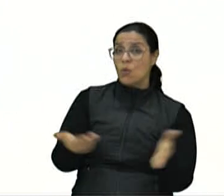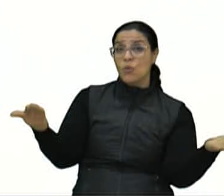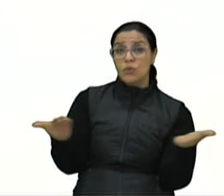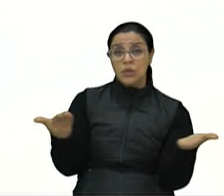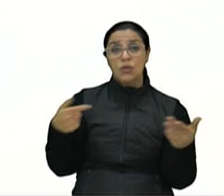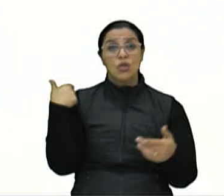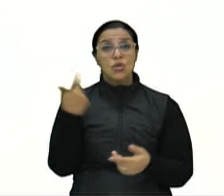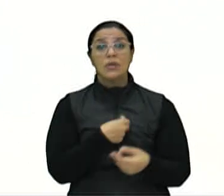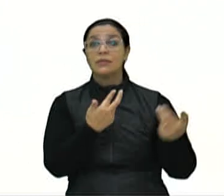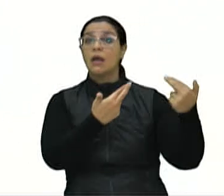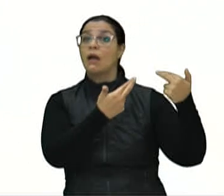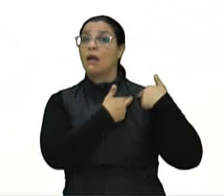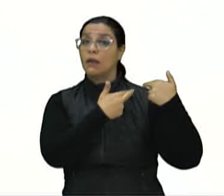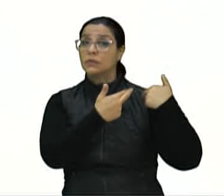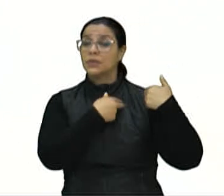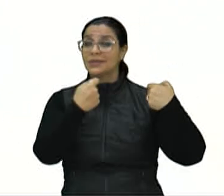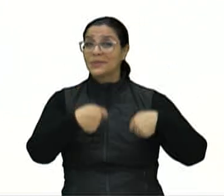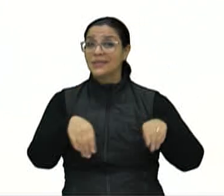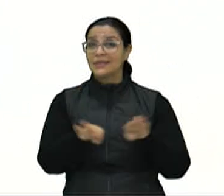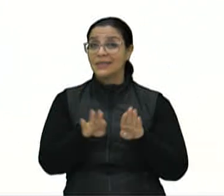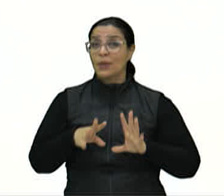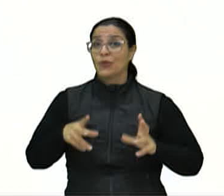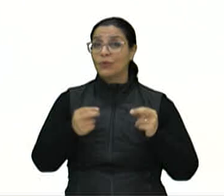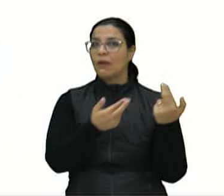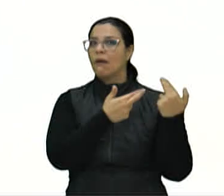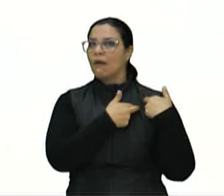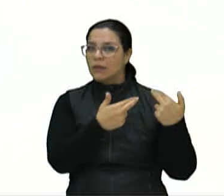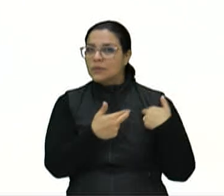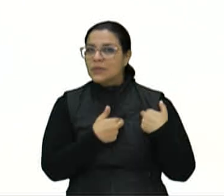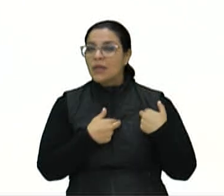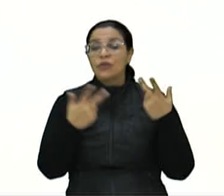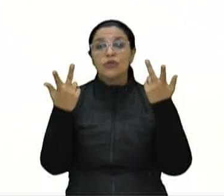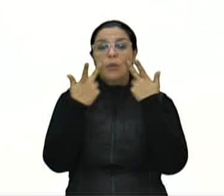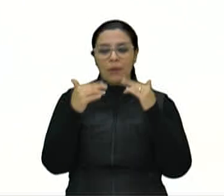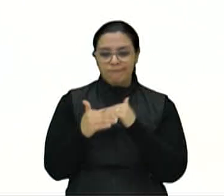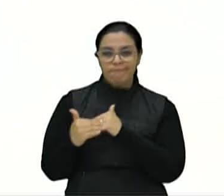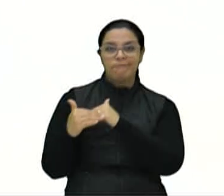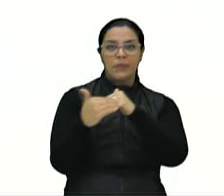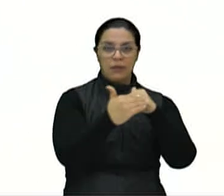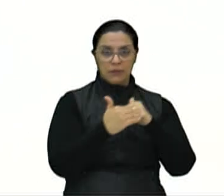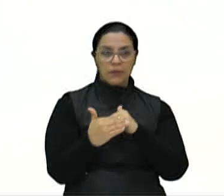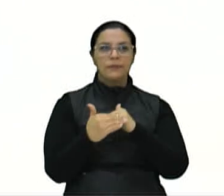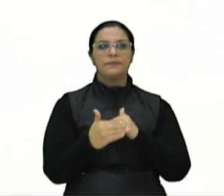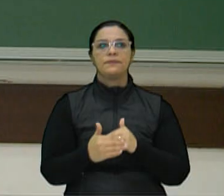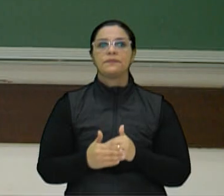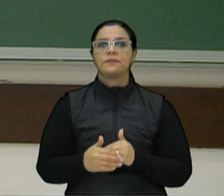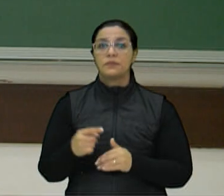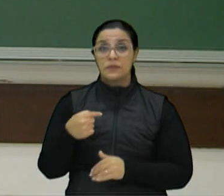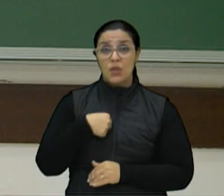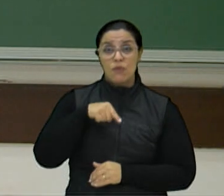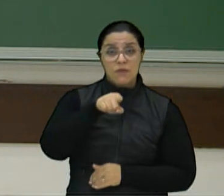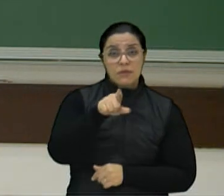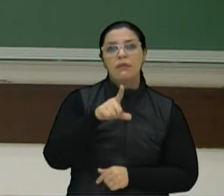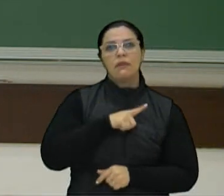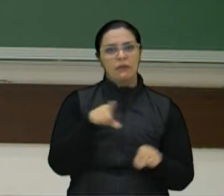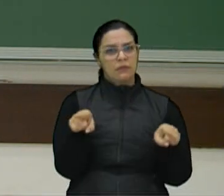da responsabilidade ou das responsabilidades comuns. Você e eu